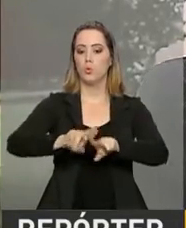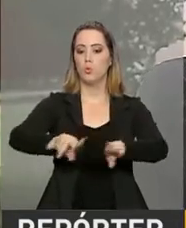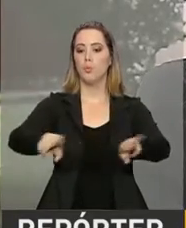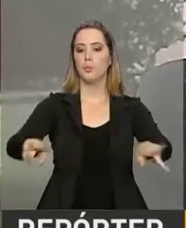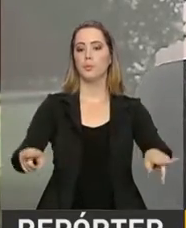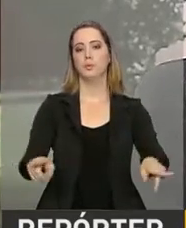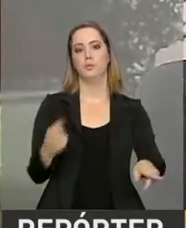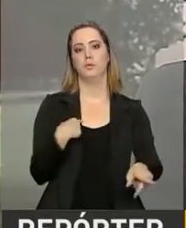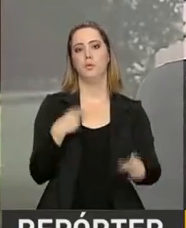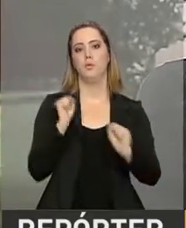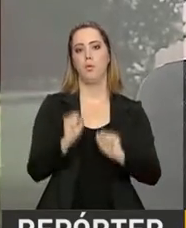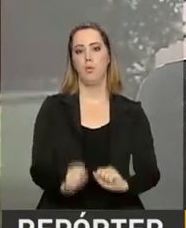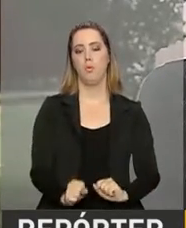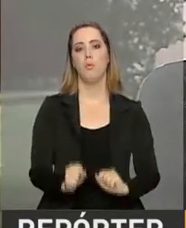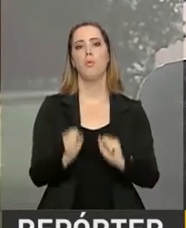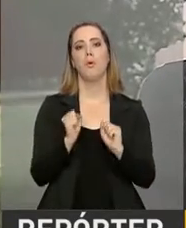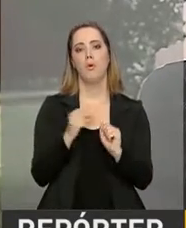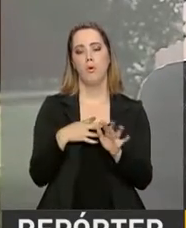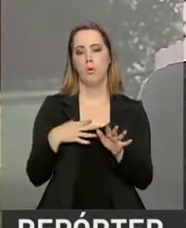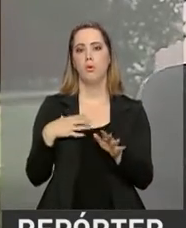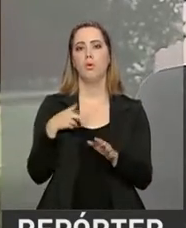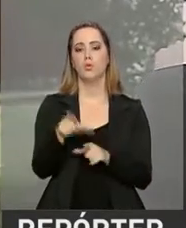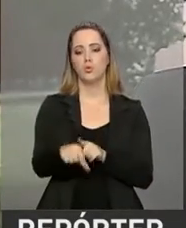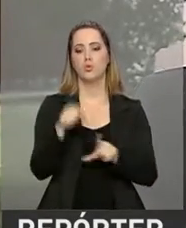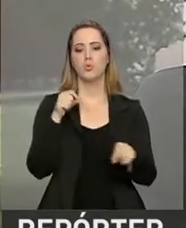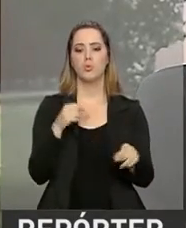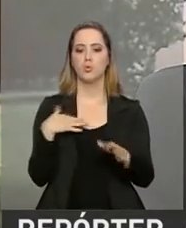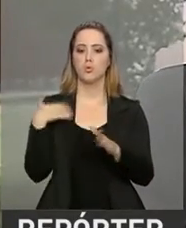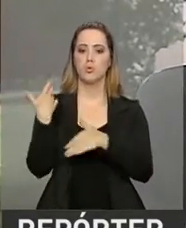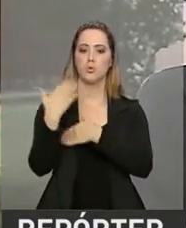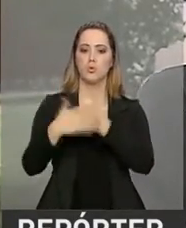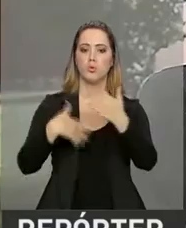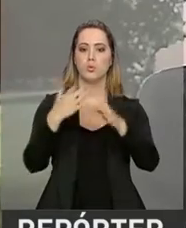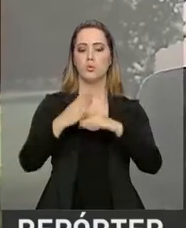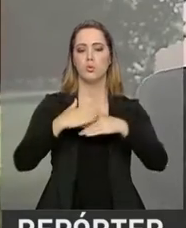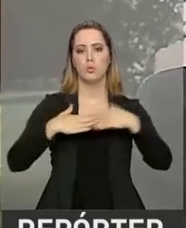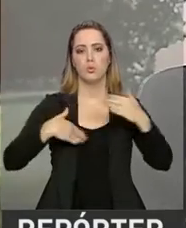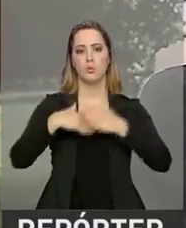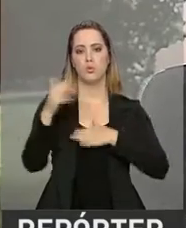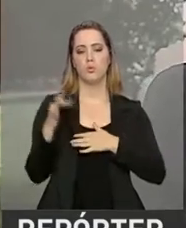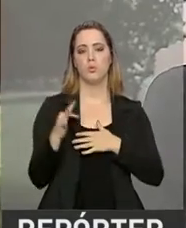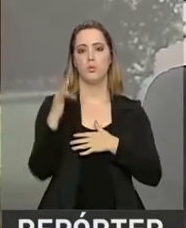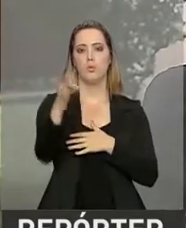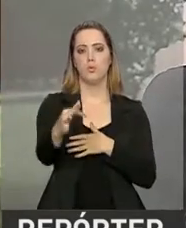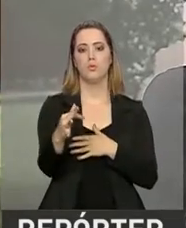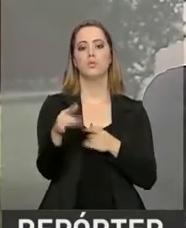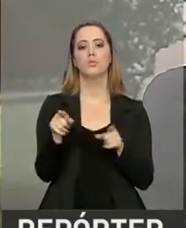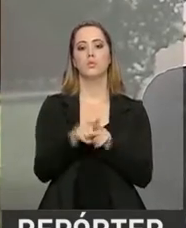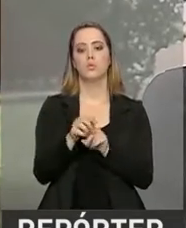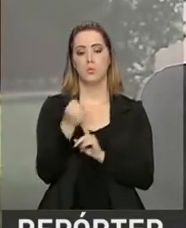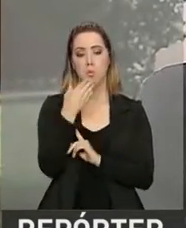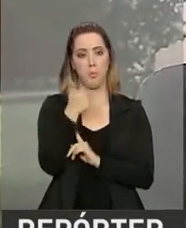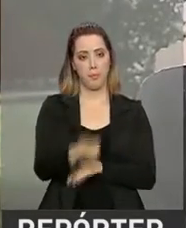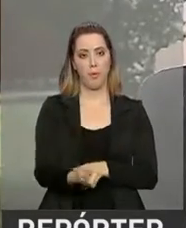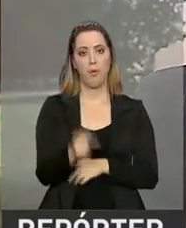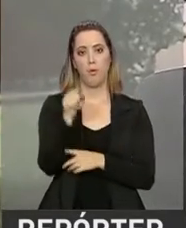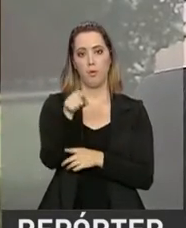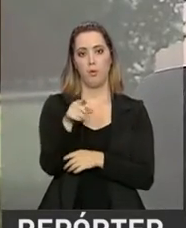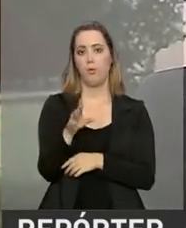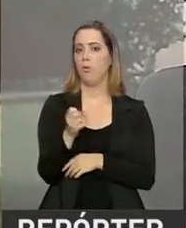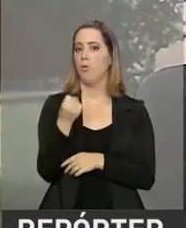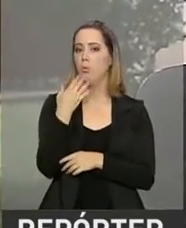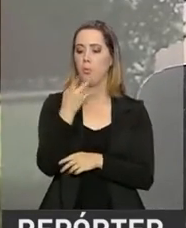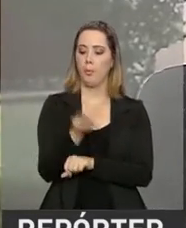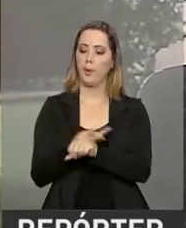não ele pôs terra uma uma escolha de uma carreira futura do sangue talvez seja um bom motivo pra na verdade uma